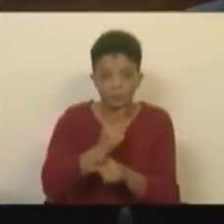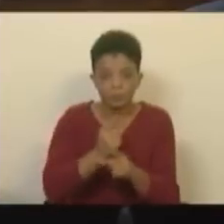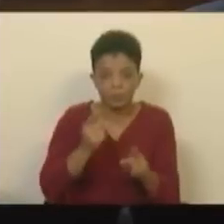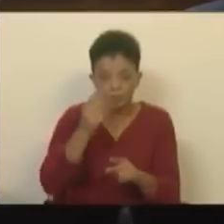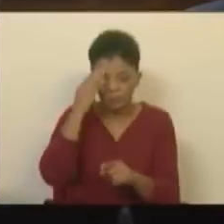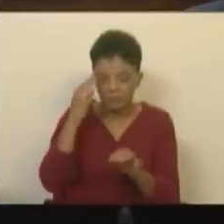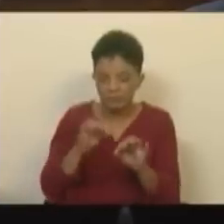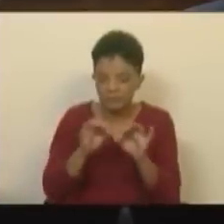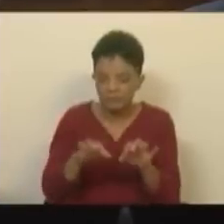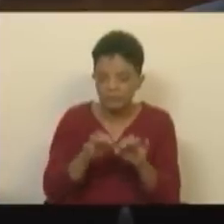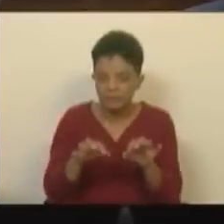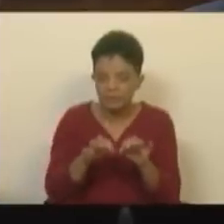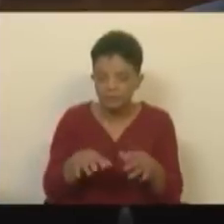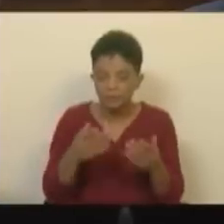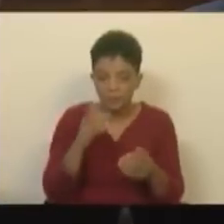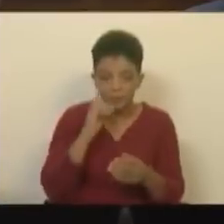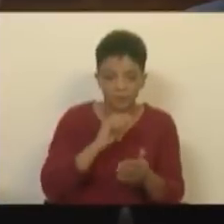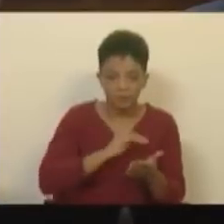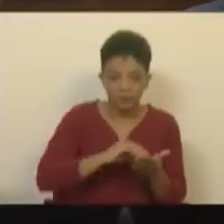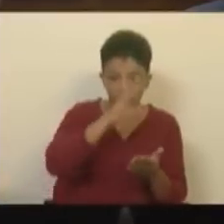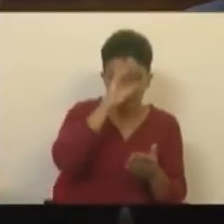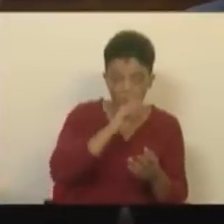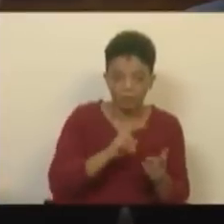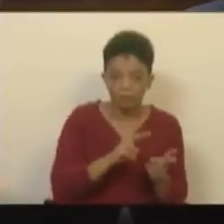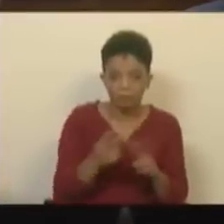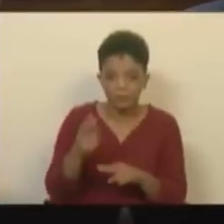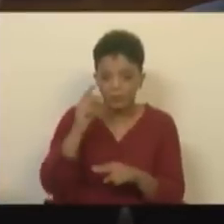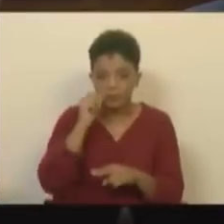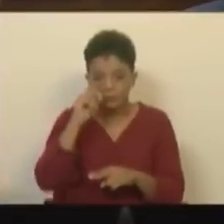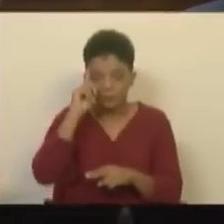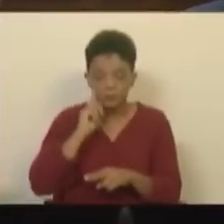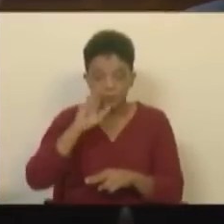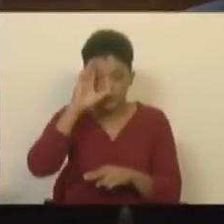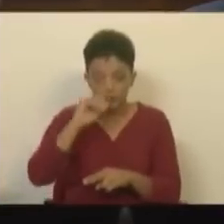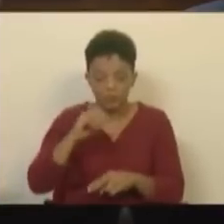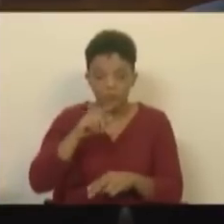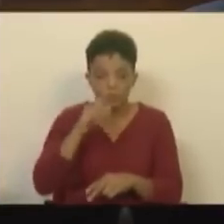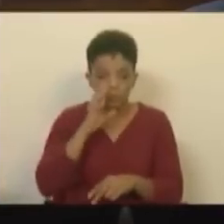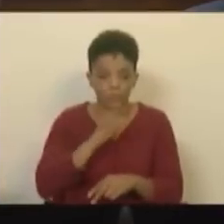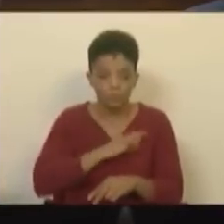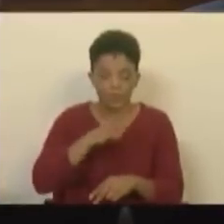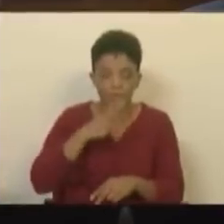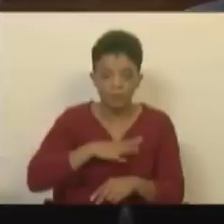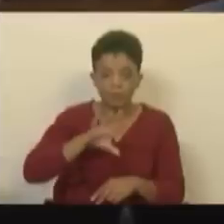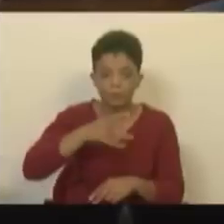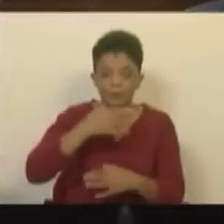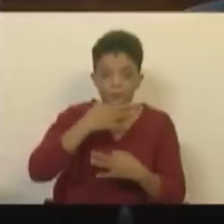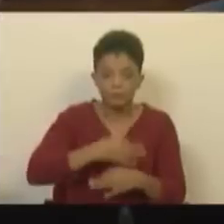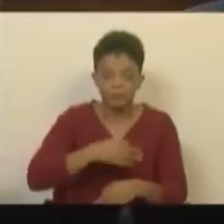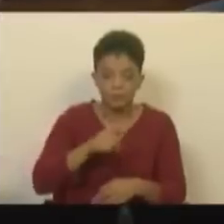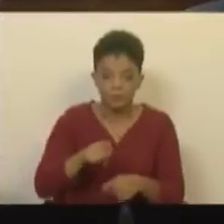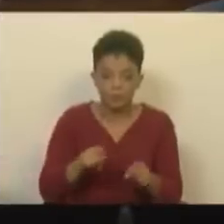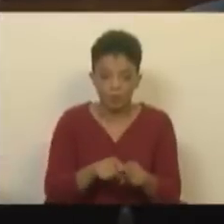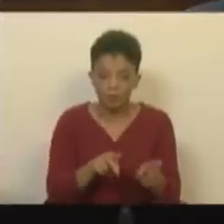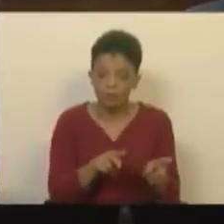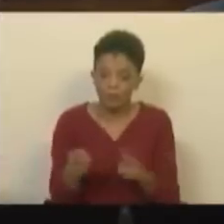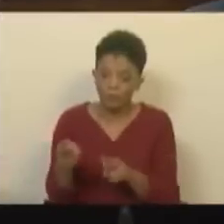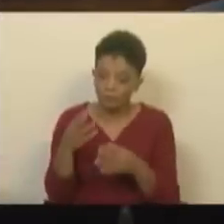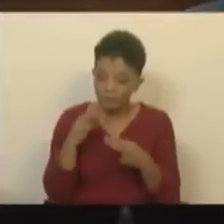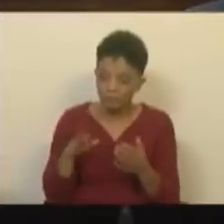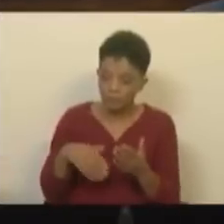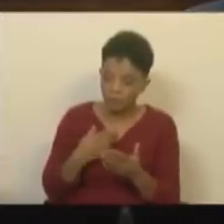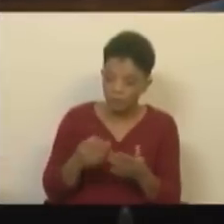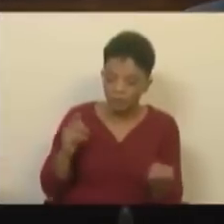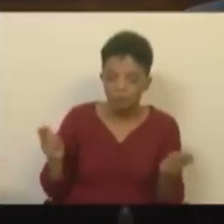mesmas competências passa-se de secretária de estado para ministra e o senhor quer convencer o país de que esta simples alteração vai